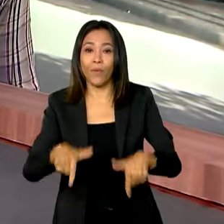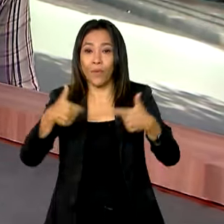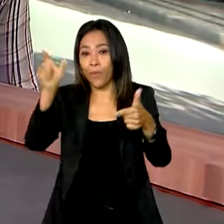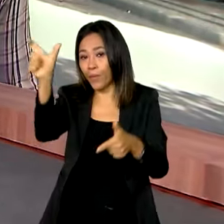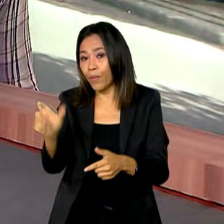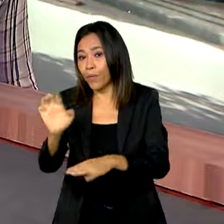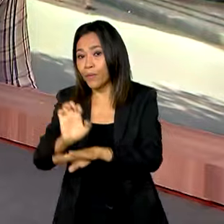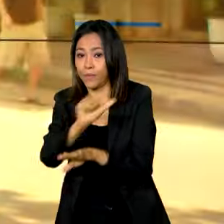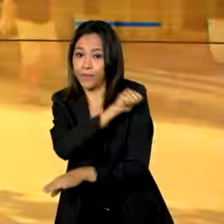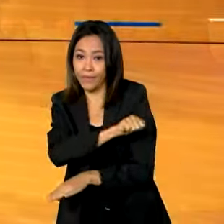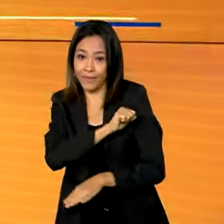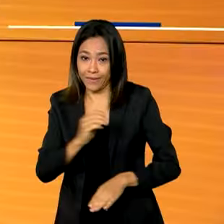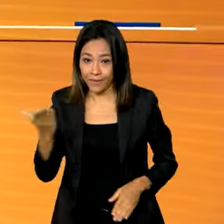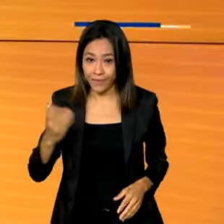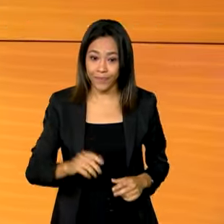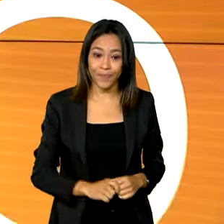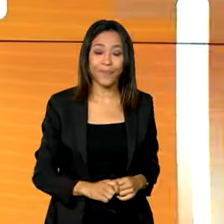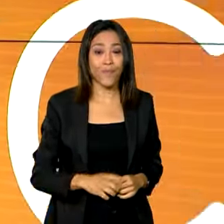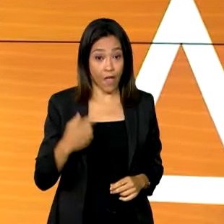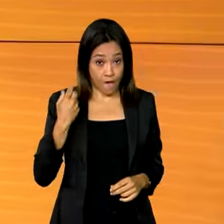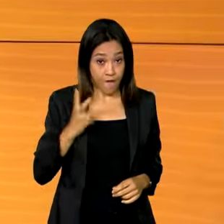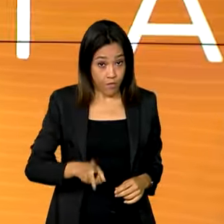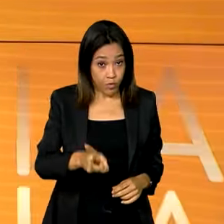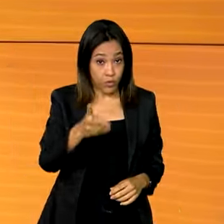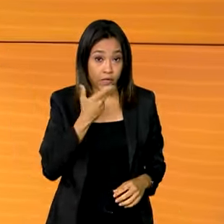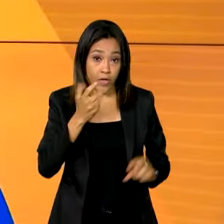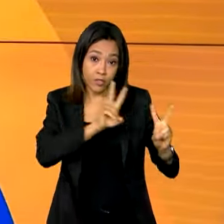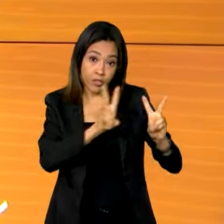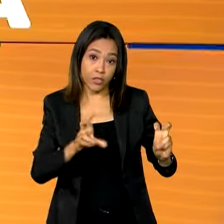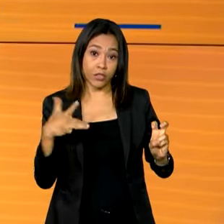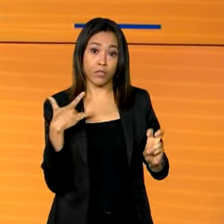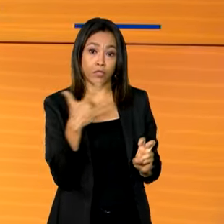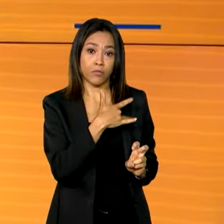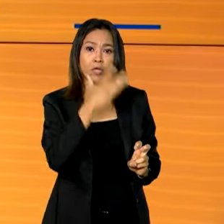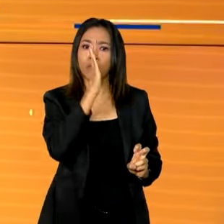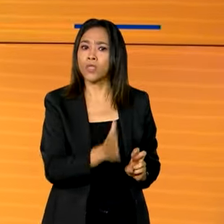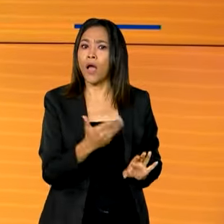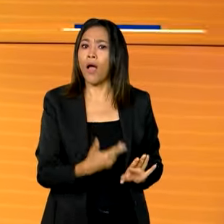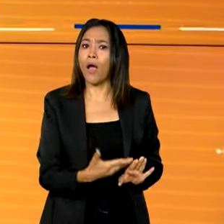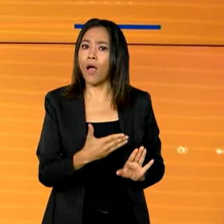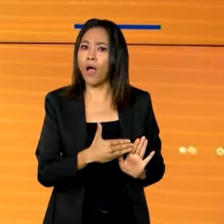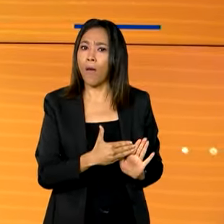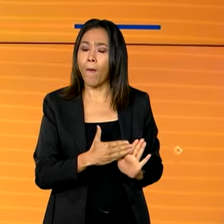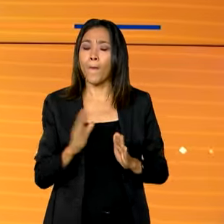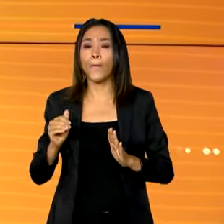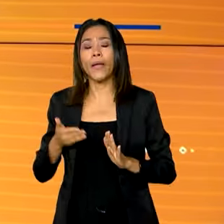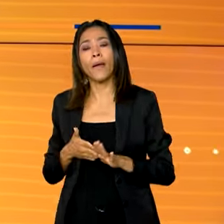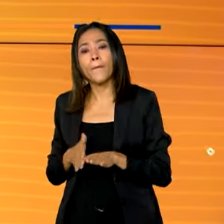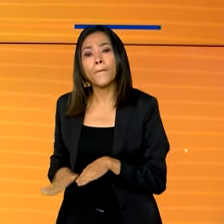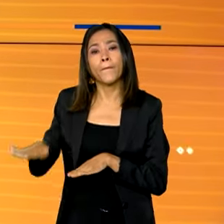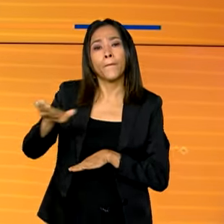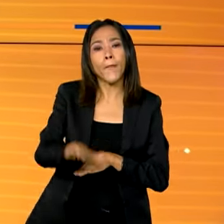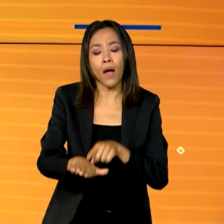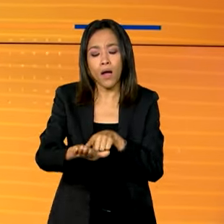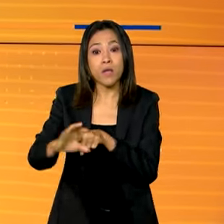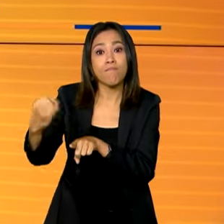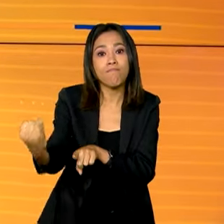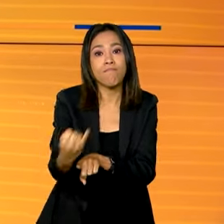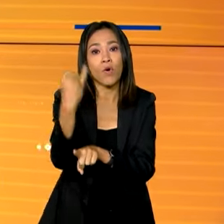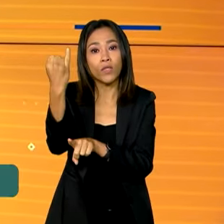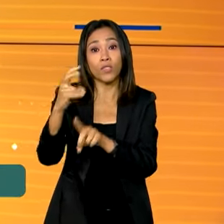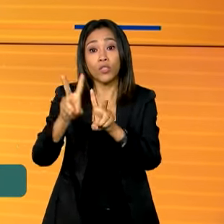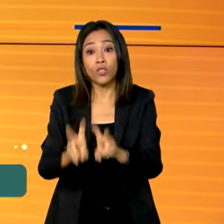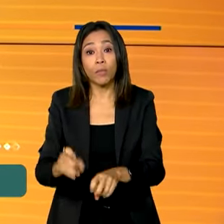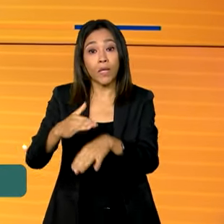de Janeiro. E a gente continua falando de saúde porque foi dado aí um passo importante na erradicação da